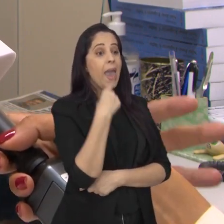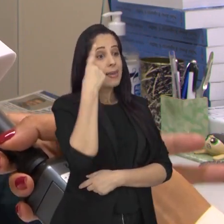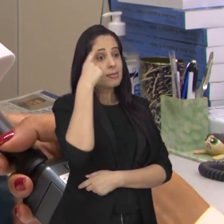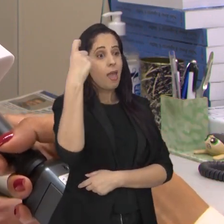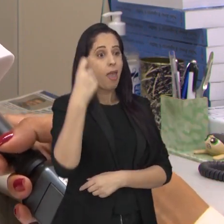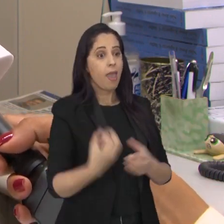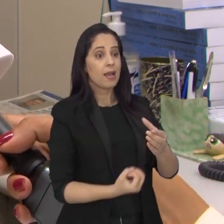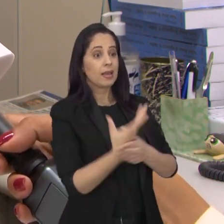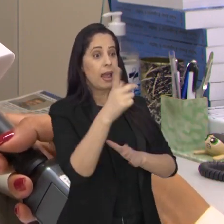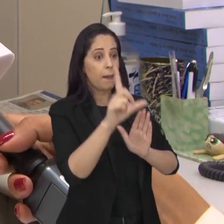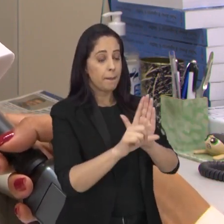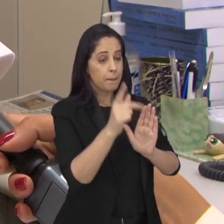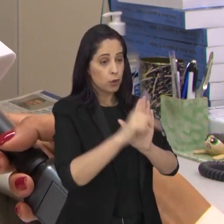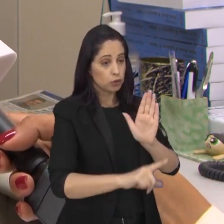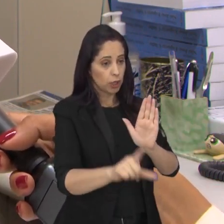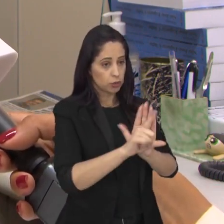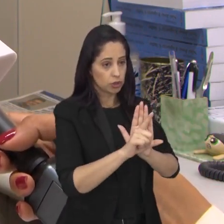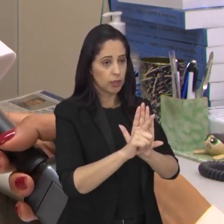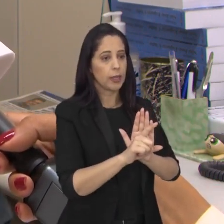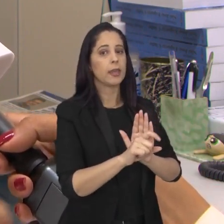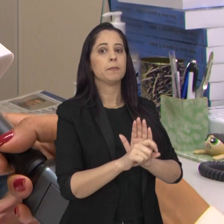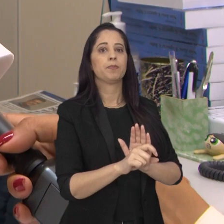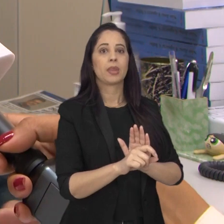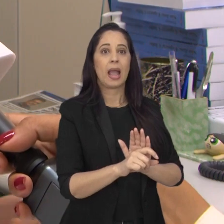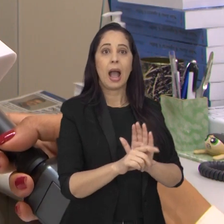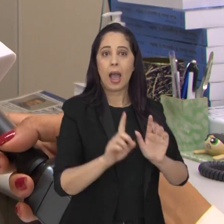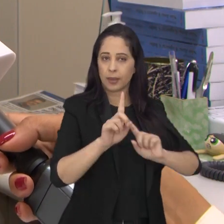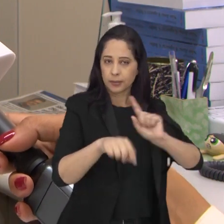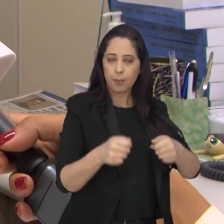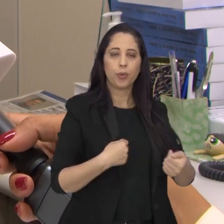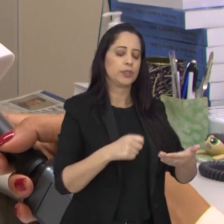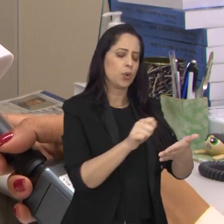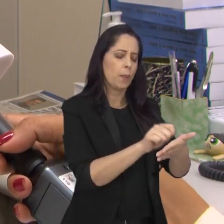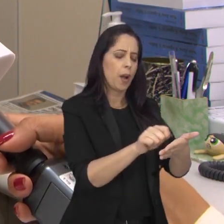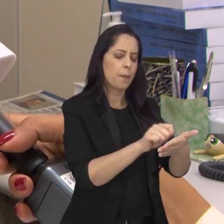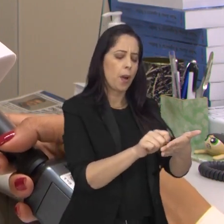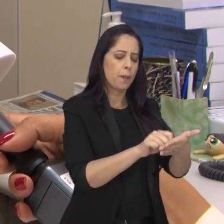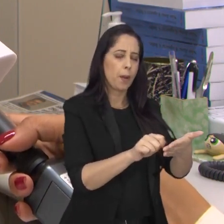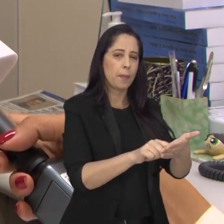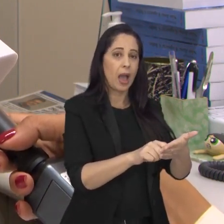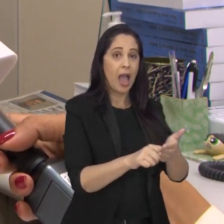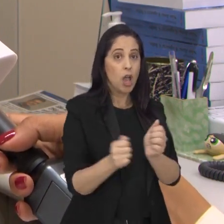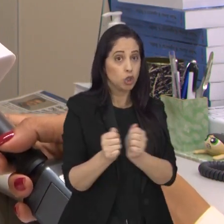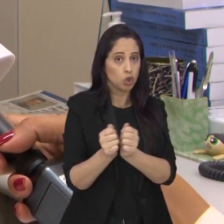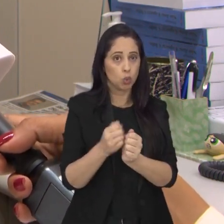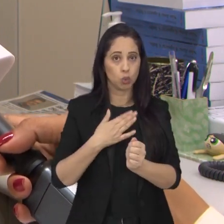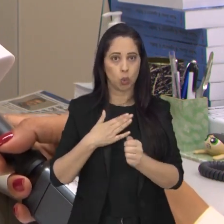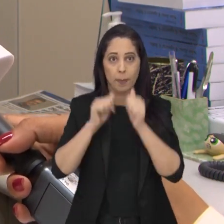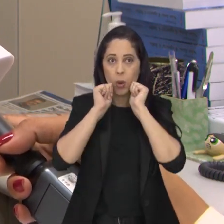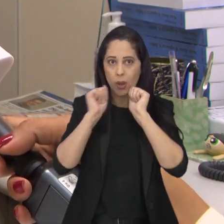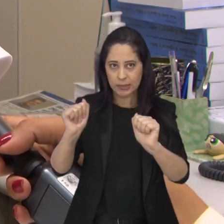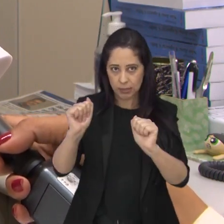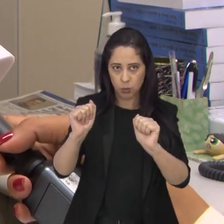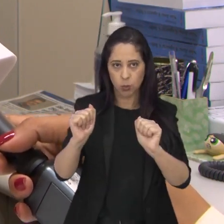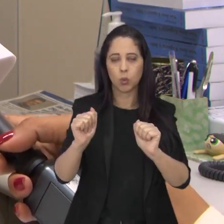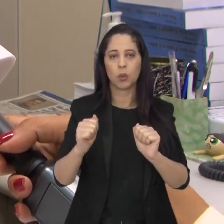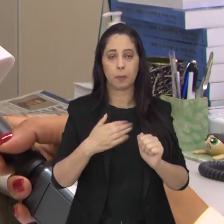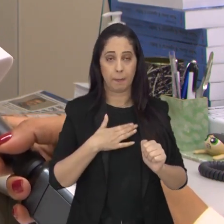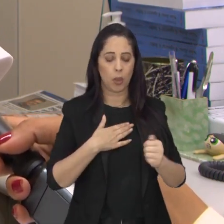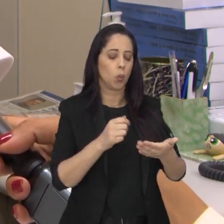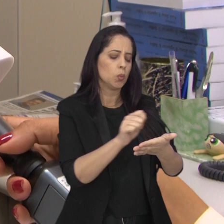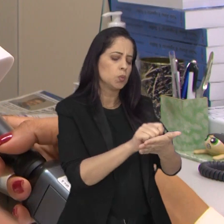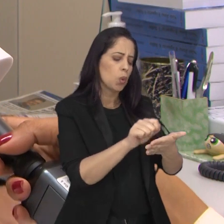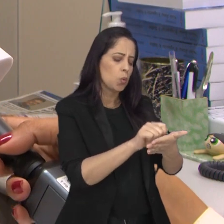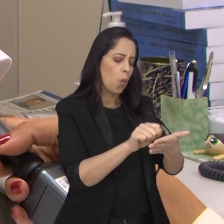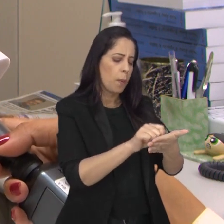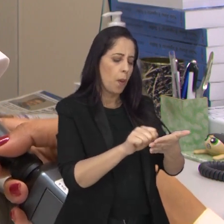isso é discutido, né? Primeiramente, a gente monta o projeto, eu monto junto com a minha assessoria jurídica do meu gabinete mesmo, a